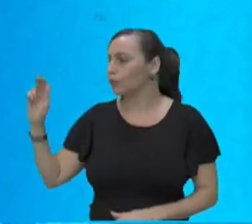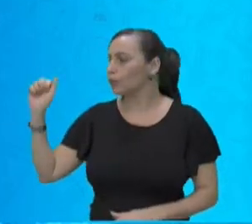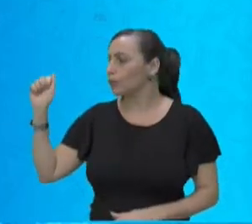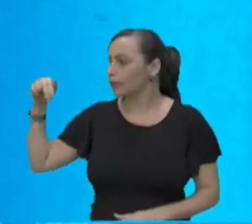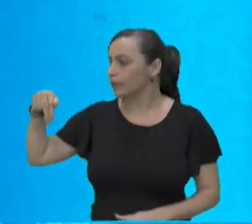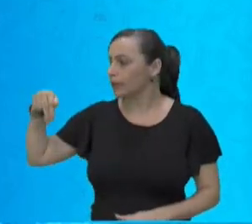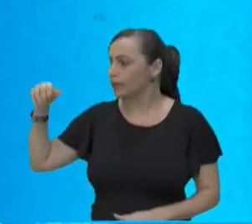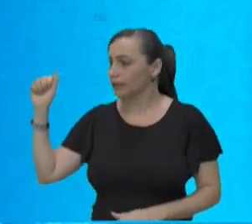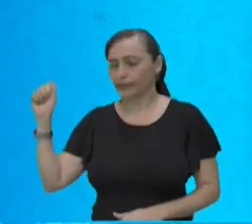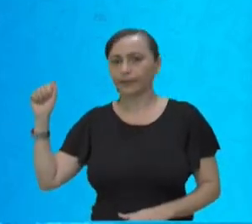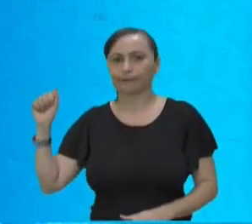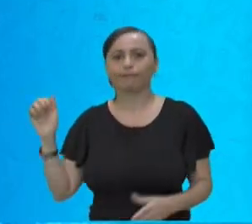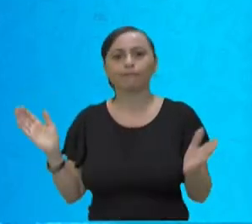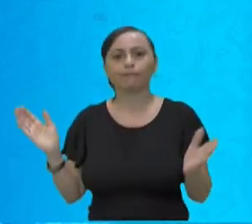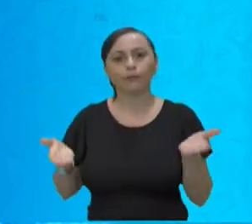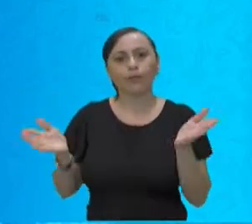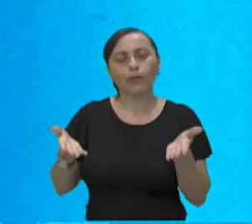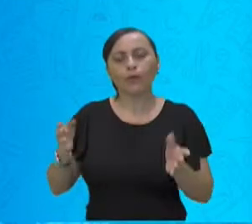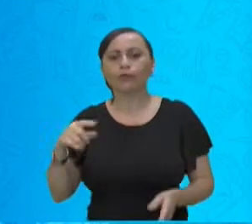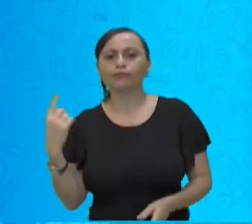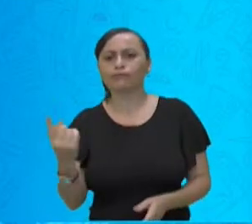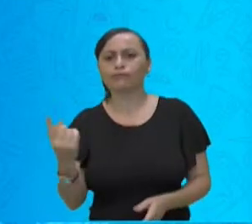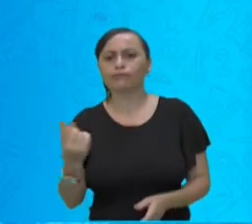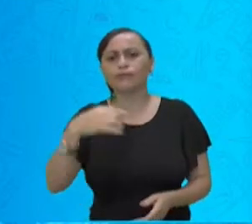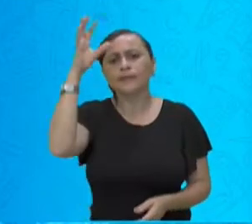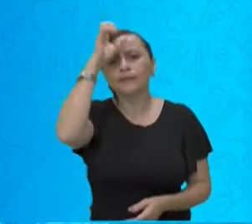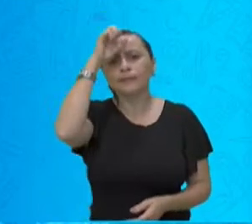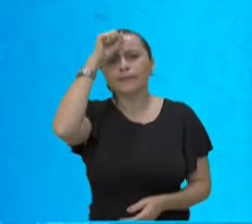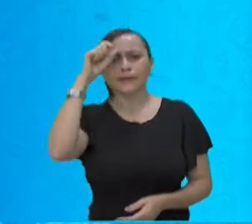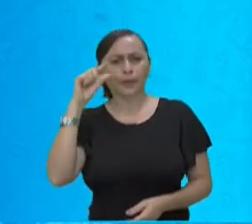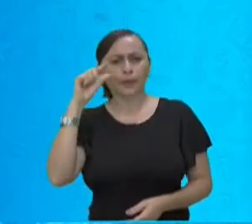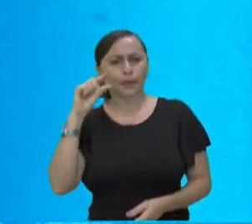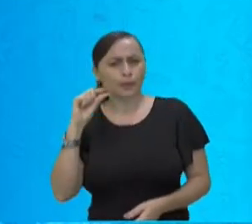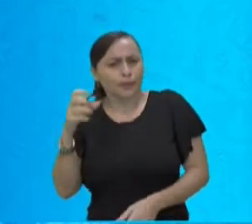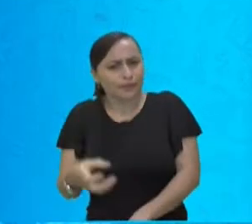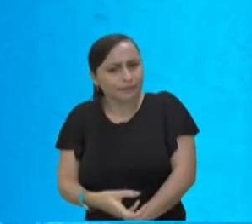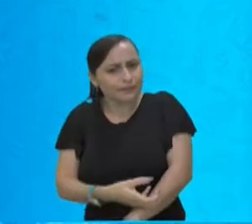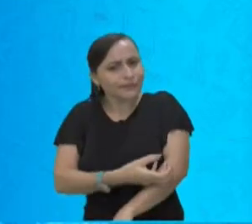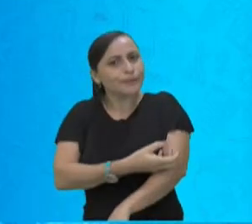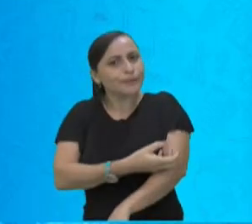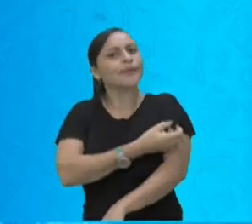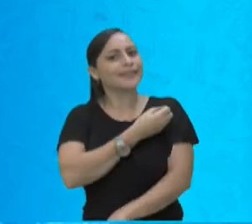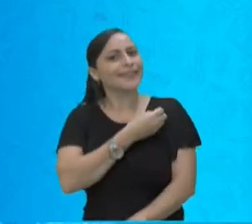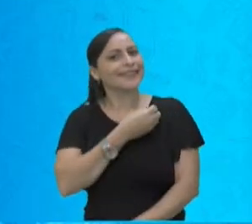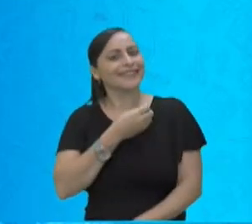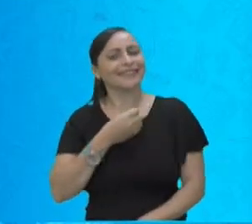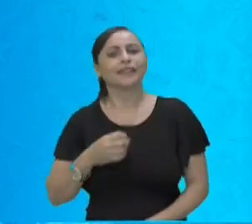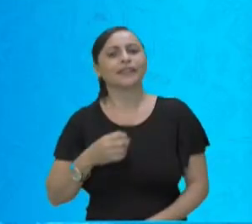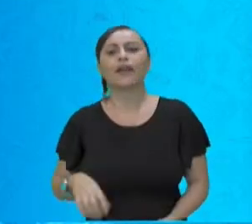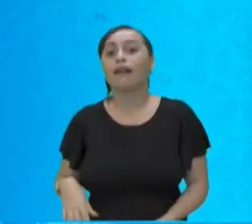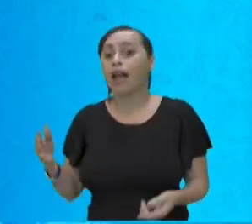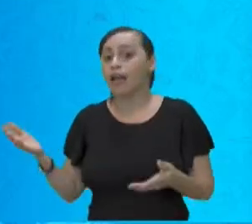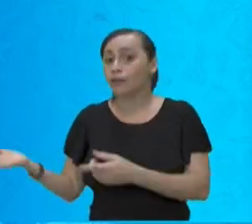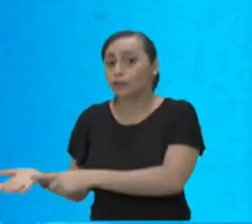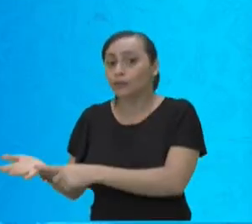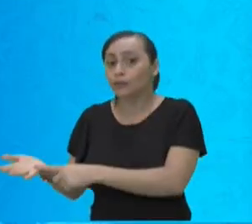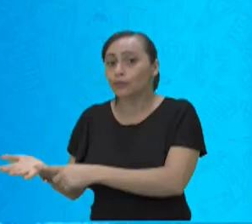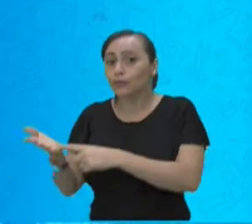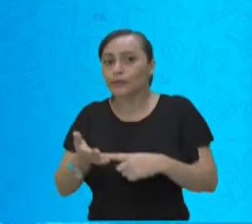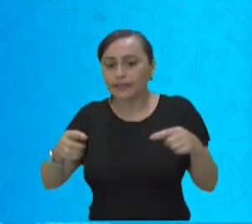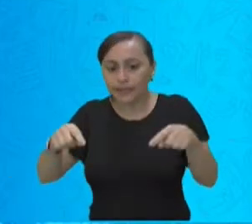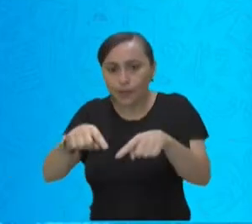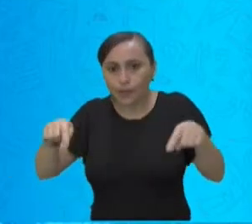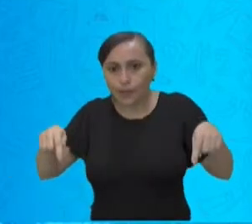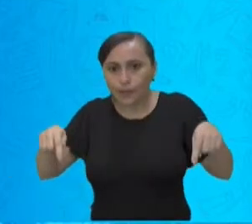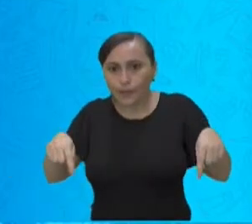E hoje nós vamos aprender um pouco sobre as nossas emoções isso mesmo e eu trouxe uma caixa